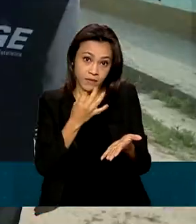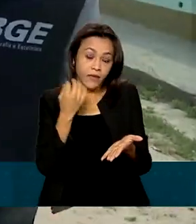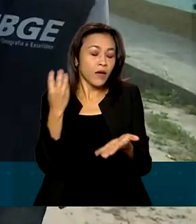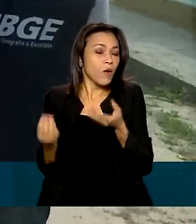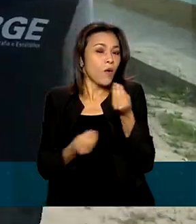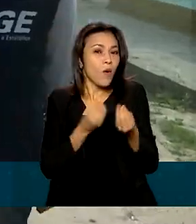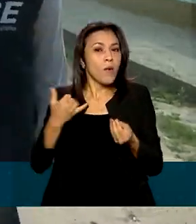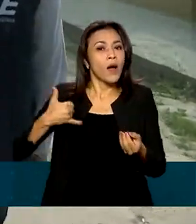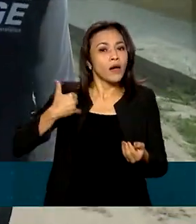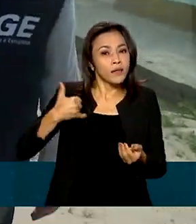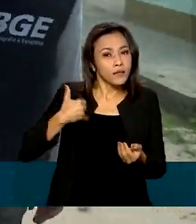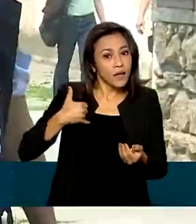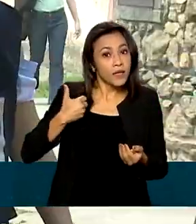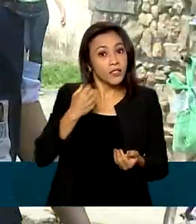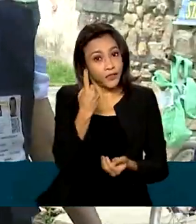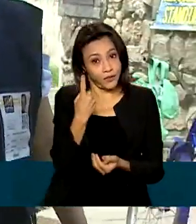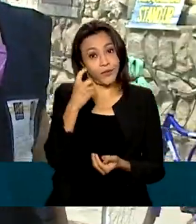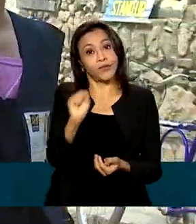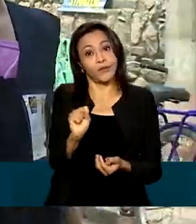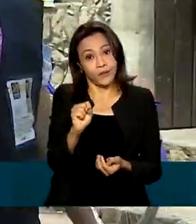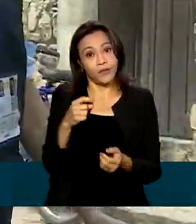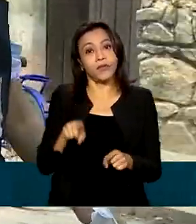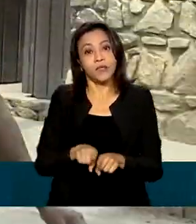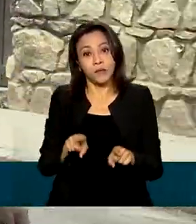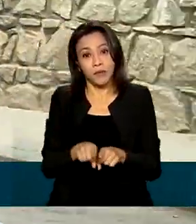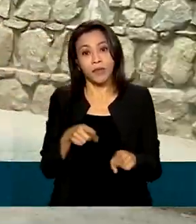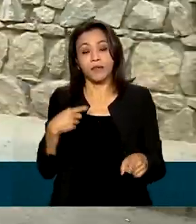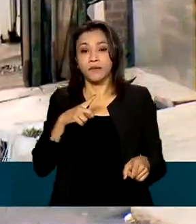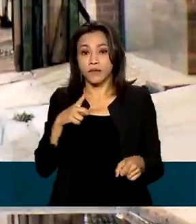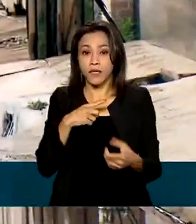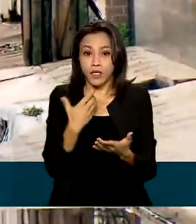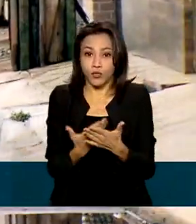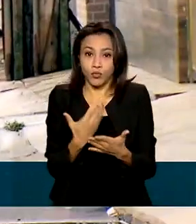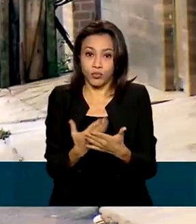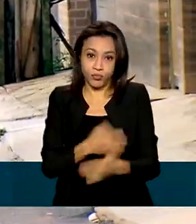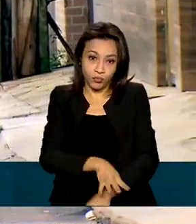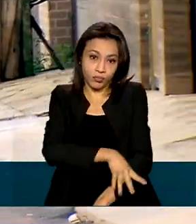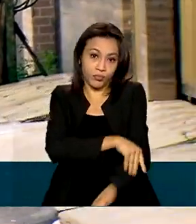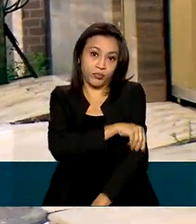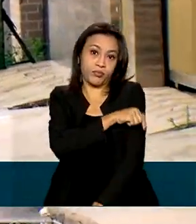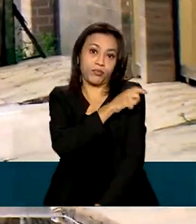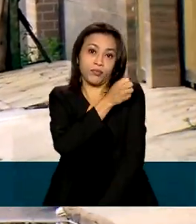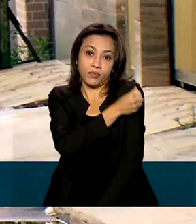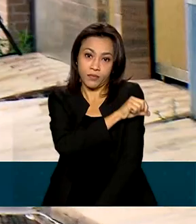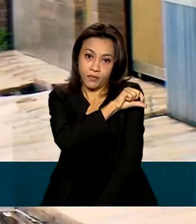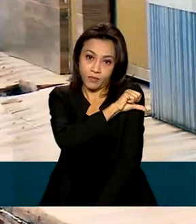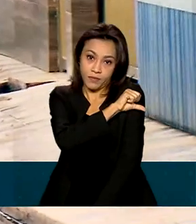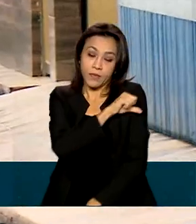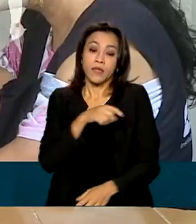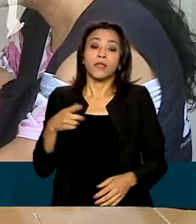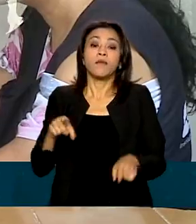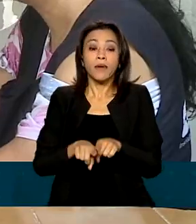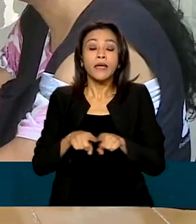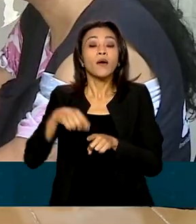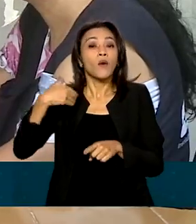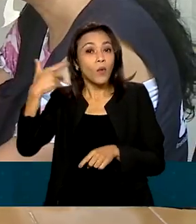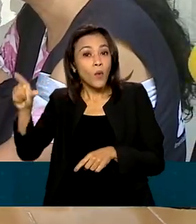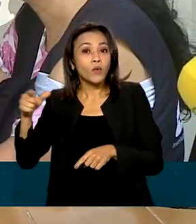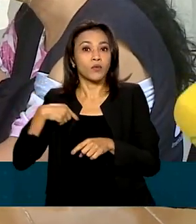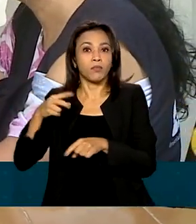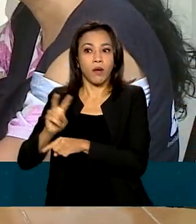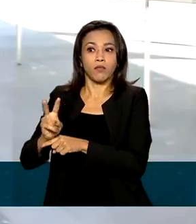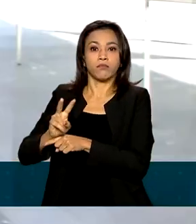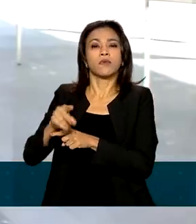é preciso ter no mínimo 18 anos e ter ensino fundamental completo. Já pro agente censitário, 18 anos e ensino médio completo.